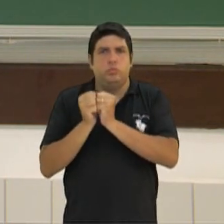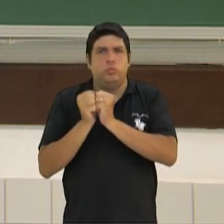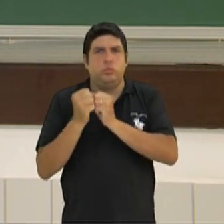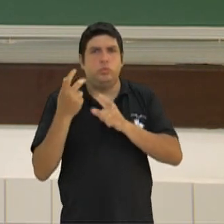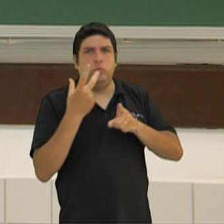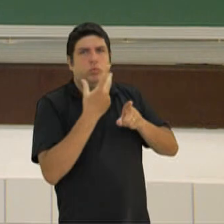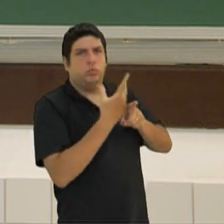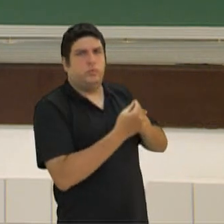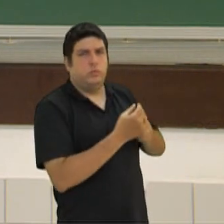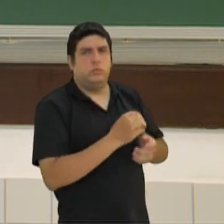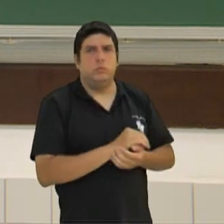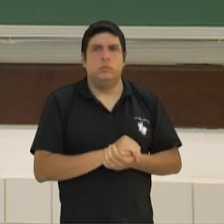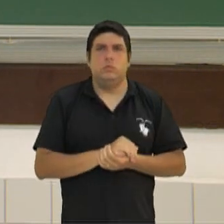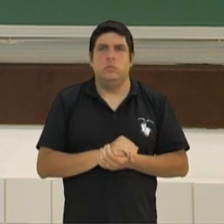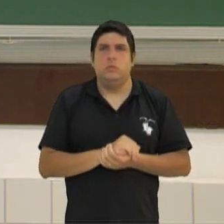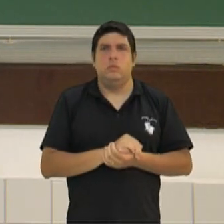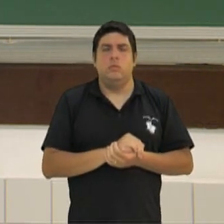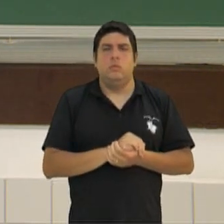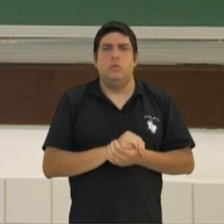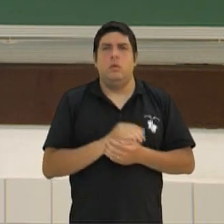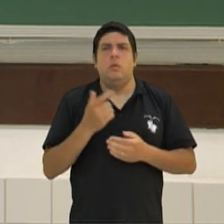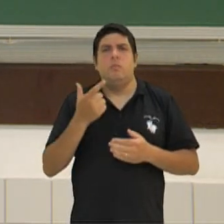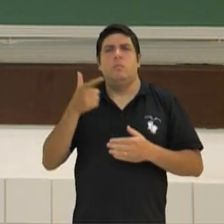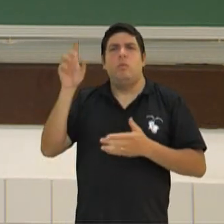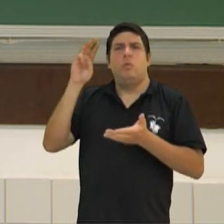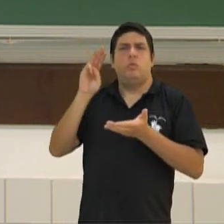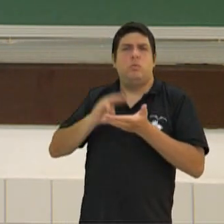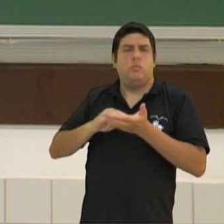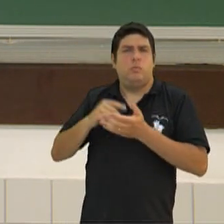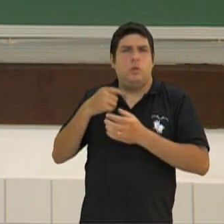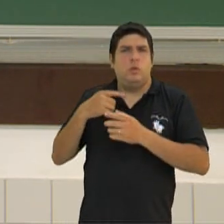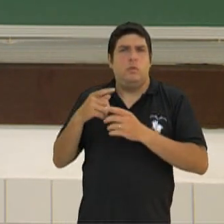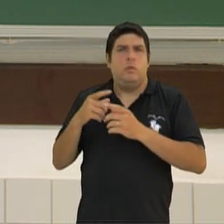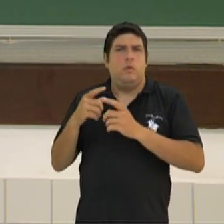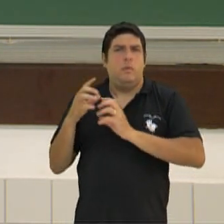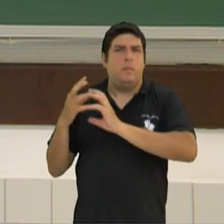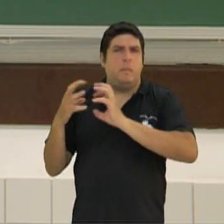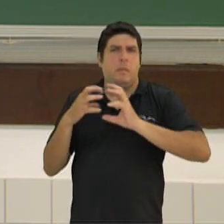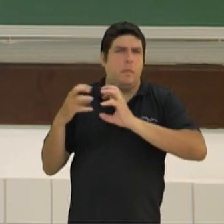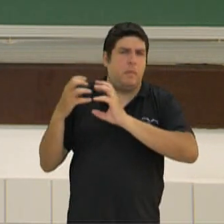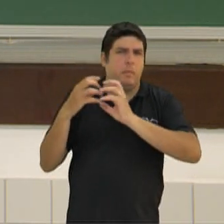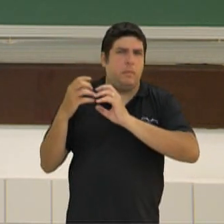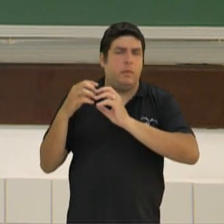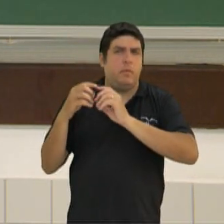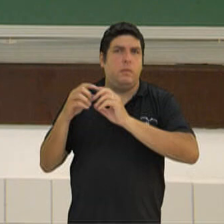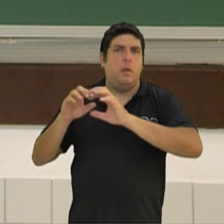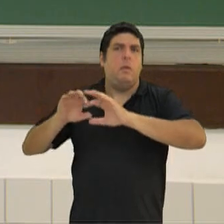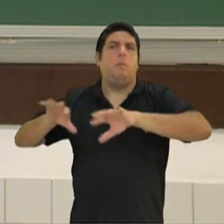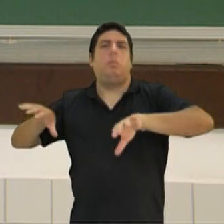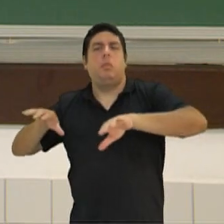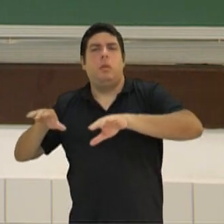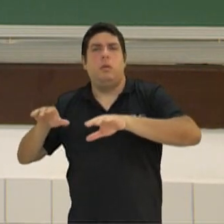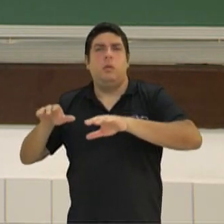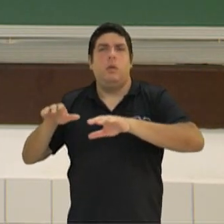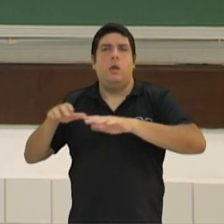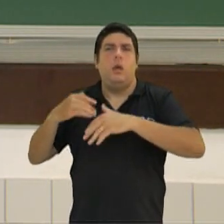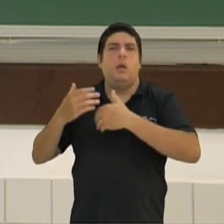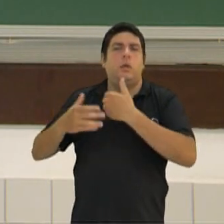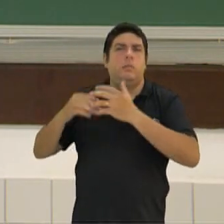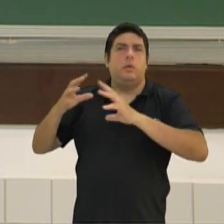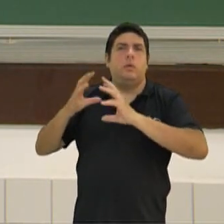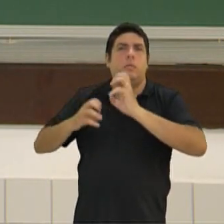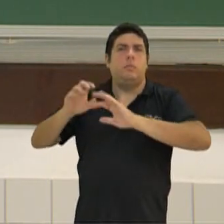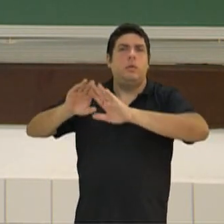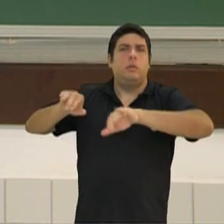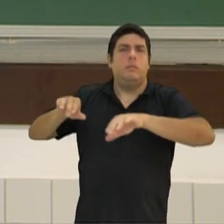o texto falava que eles acabavam brigando e ia um para cada lado lá no curral. Quando isso aconteceu, depois da briga que eles se separavam, o